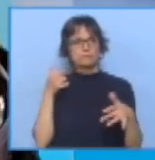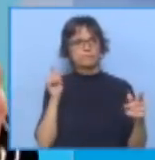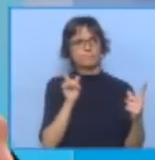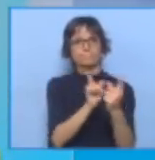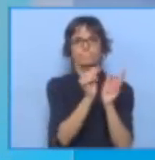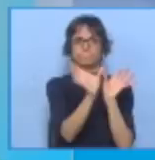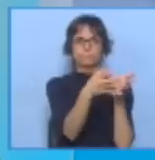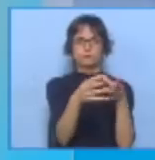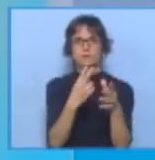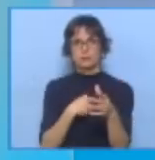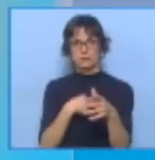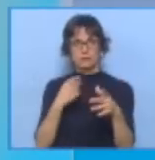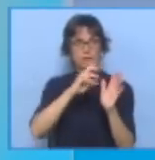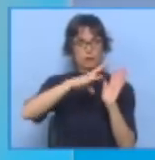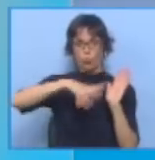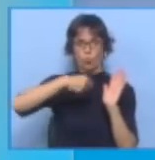situações difíceis